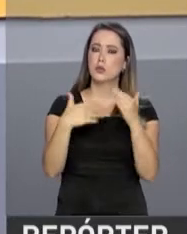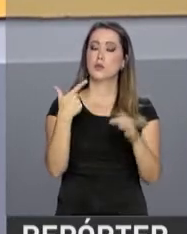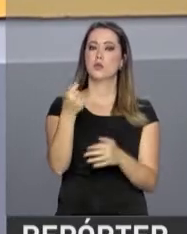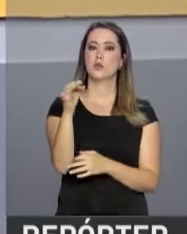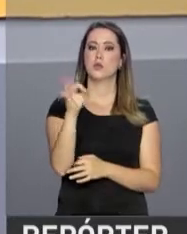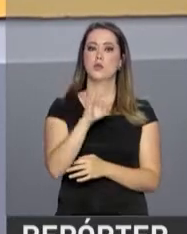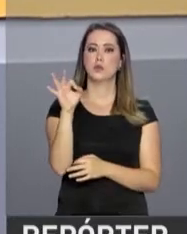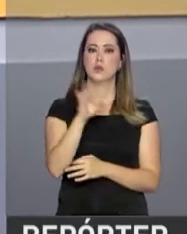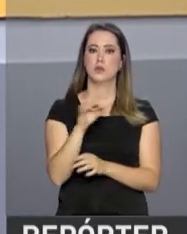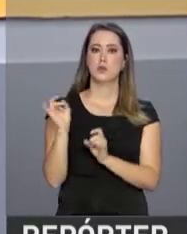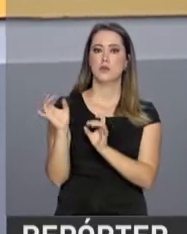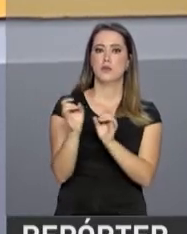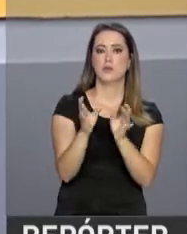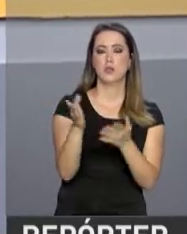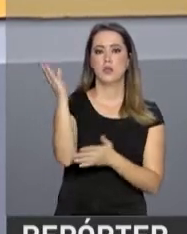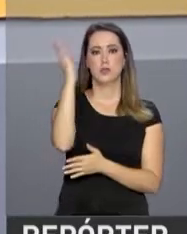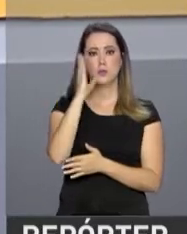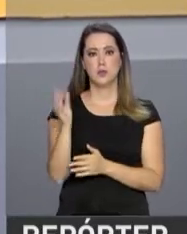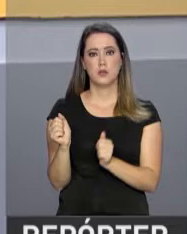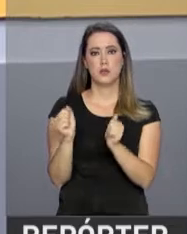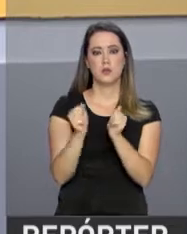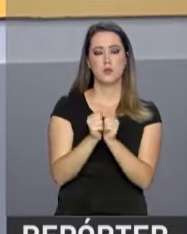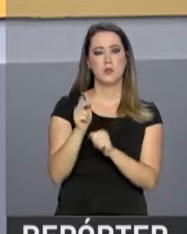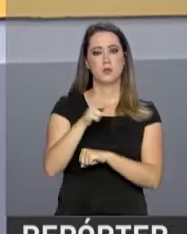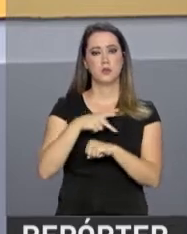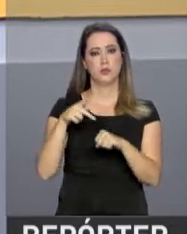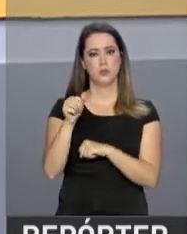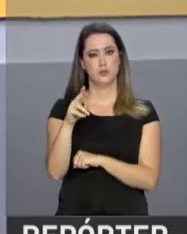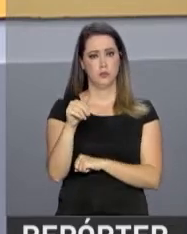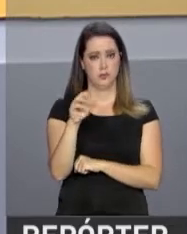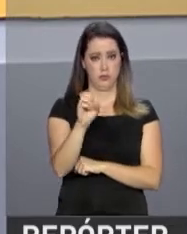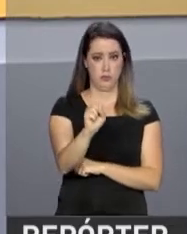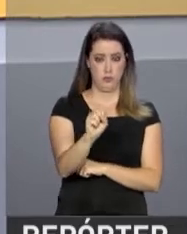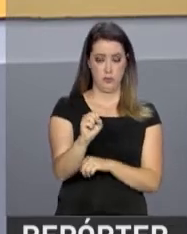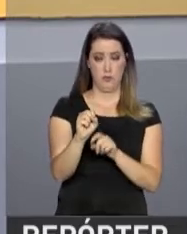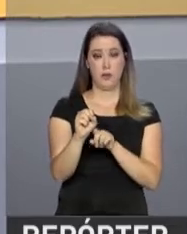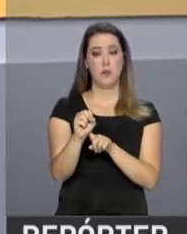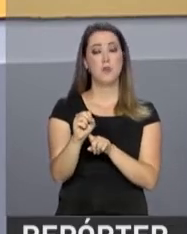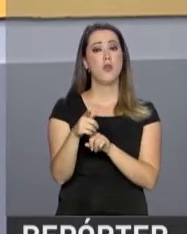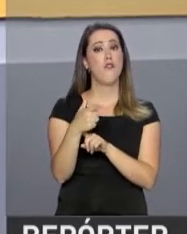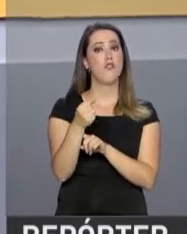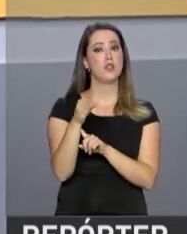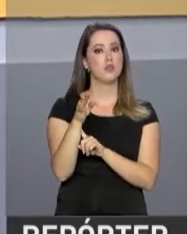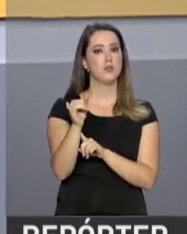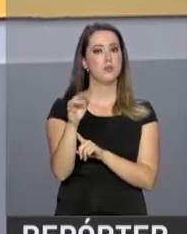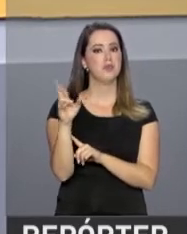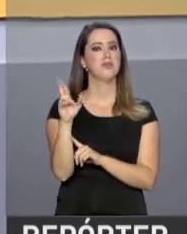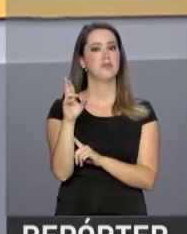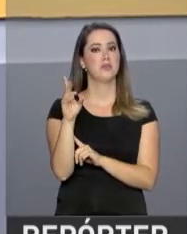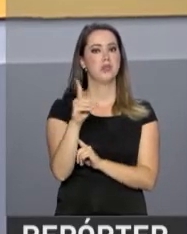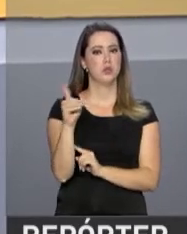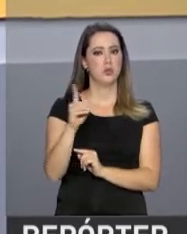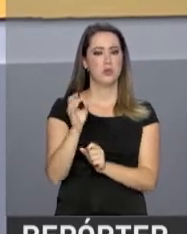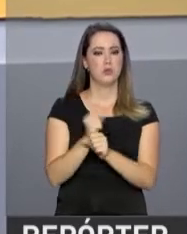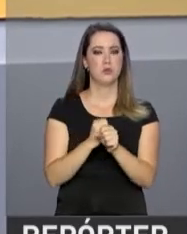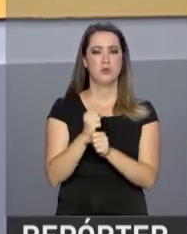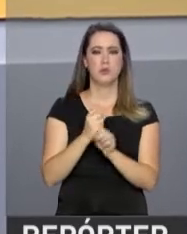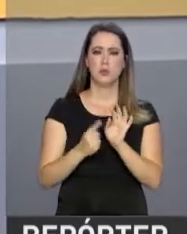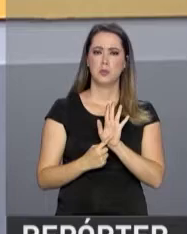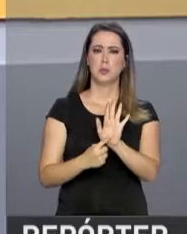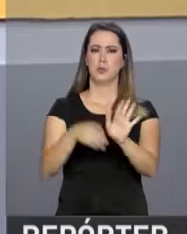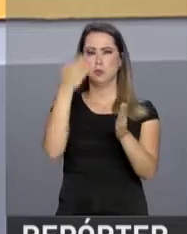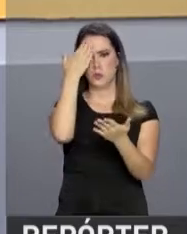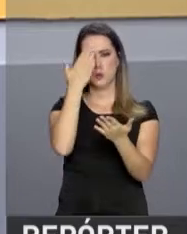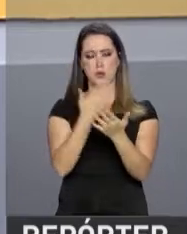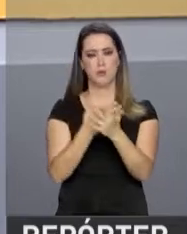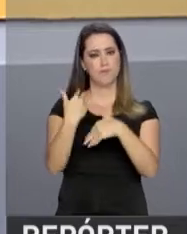no comércio entre o brasil e os países árabes que chegou a 20 bilhões de dólares ao ano e mostrou confiança na ampliação